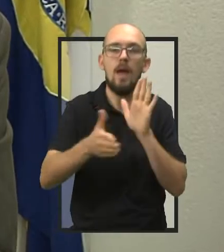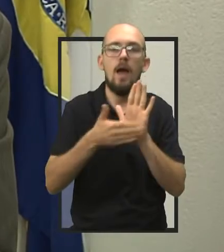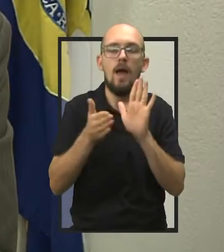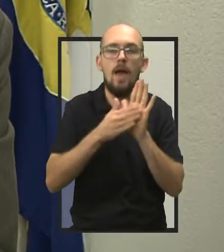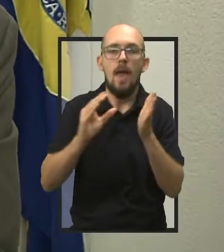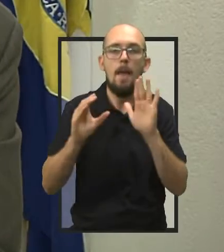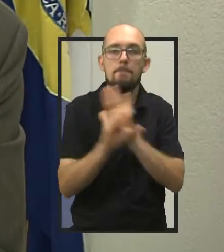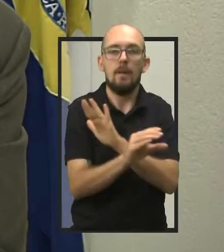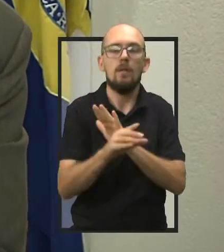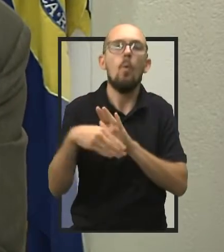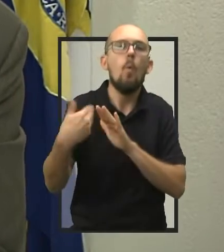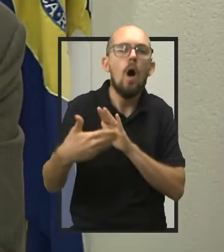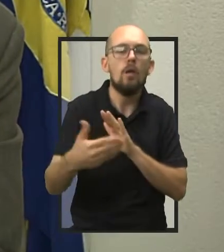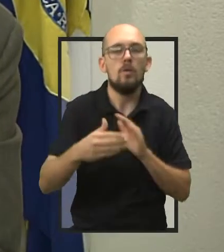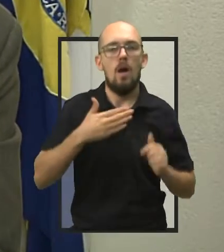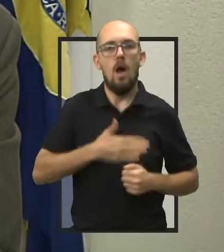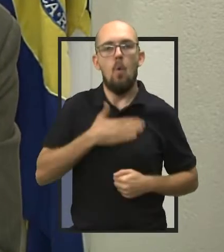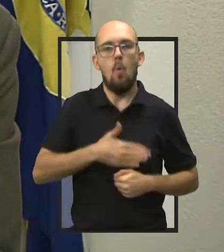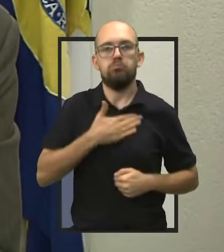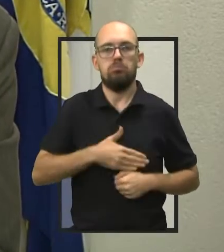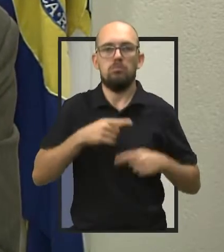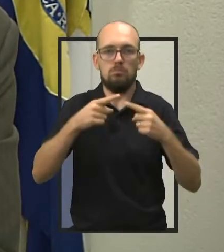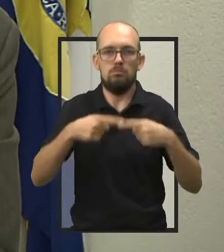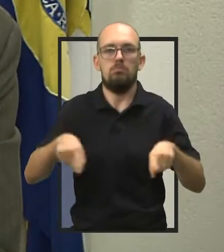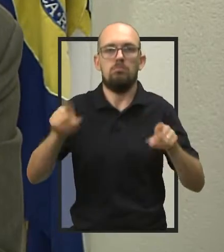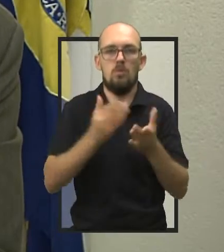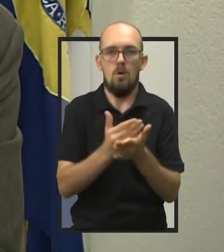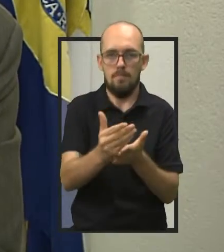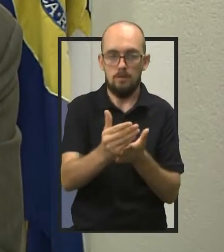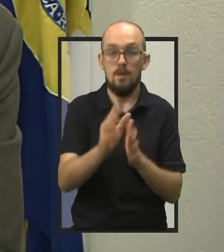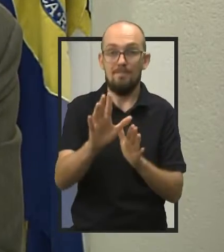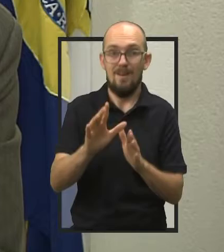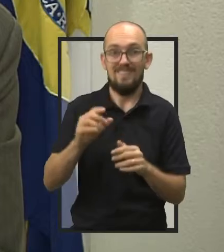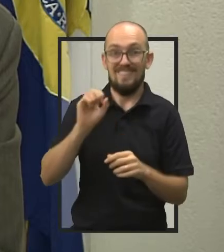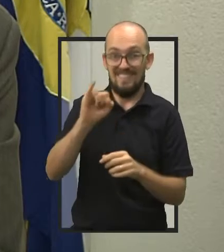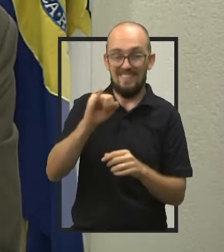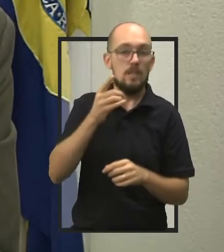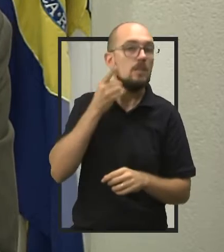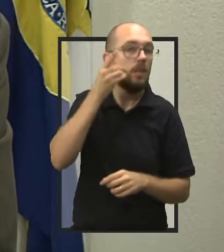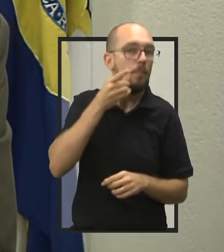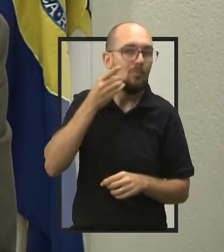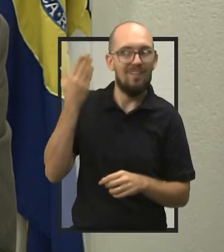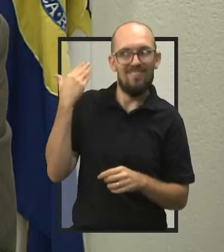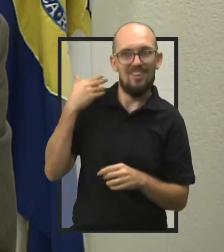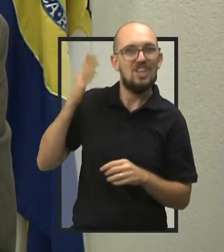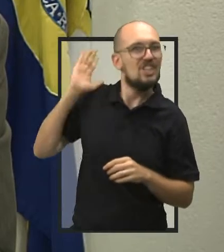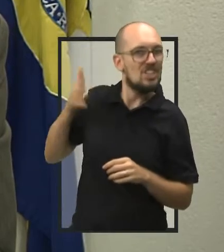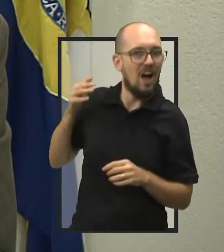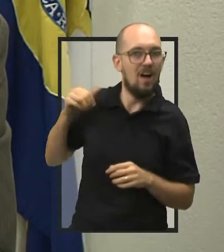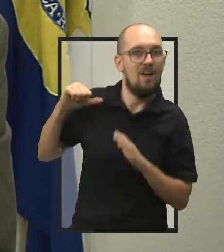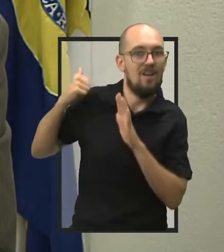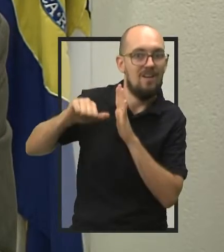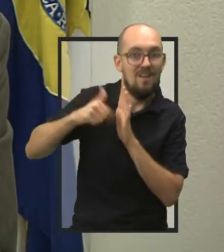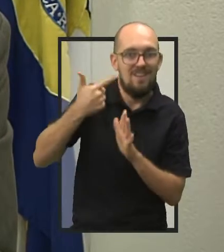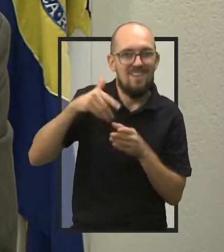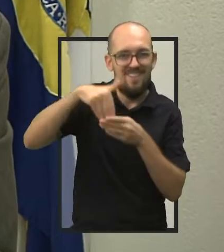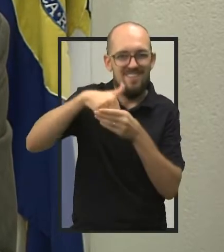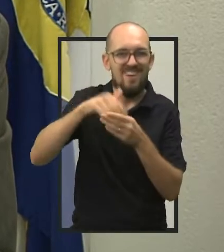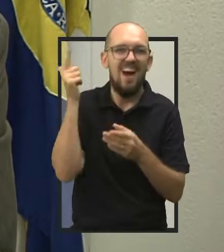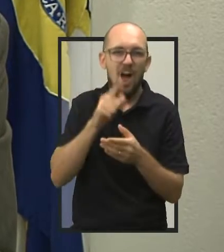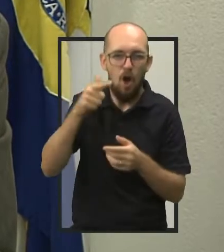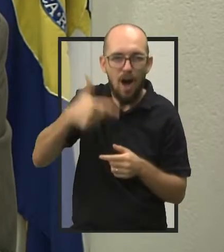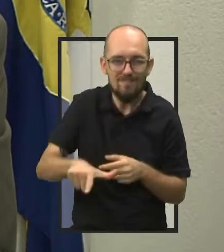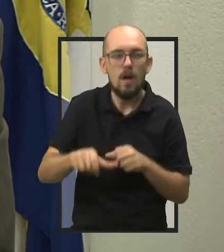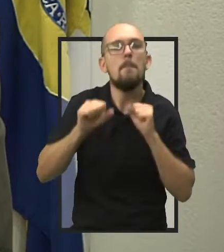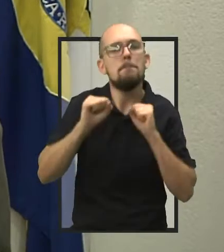desse ano. E aqueles que foram reeleitos, eles podem continuar, inclusive, com o orçamento do ano passado, eles